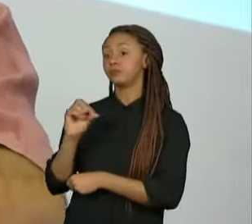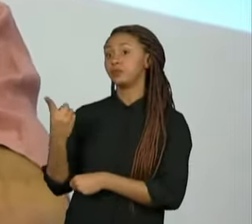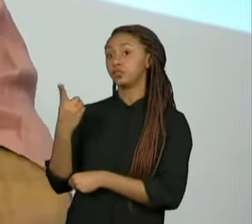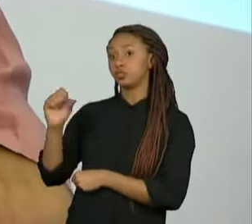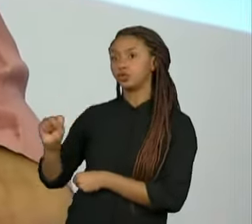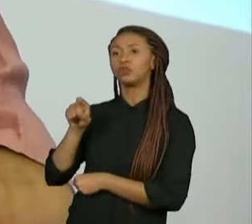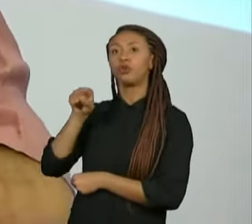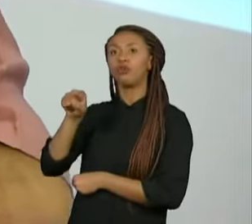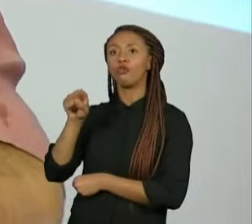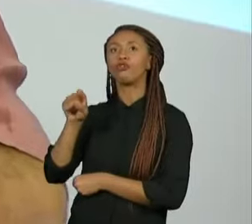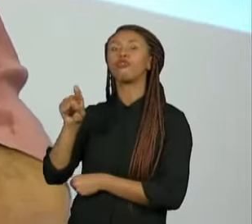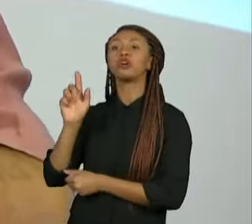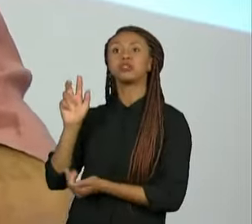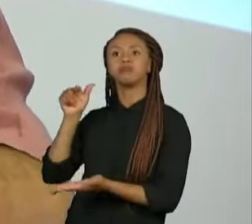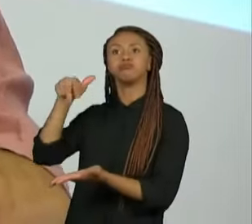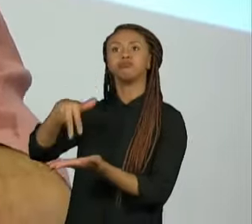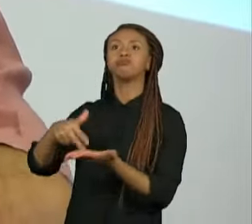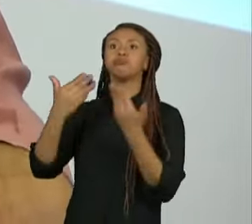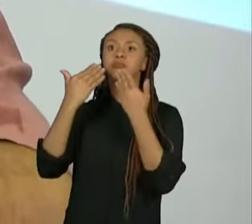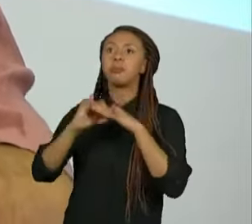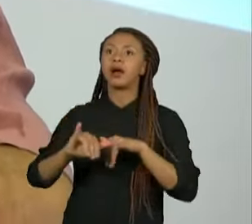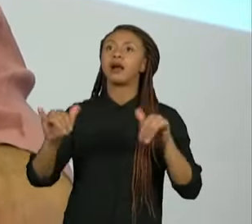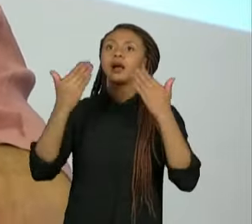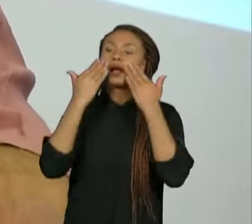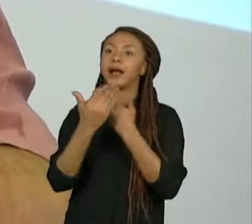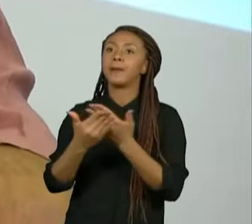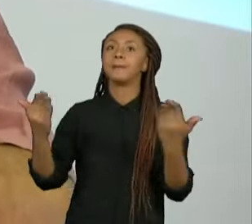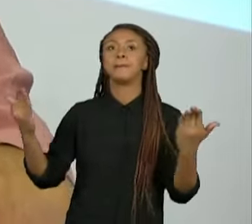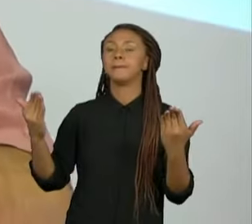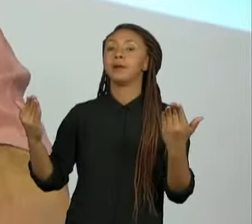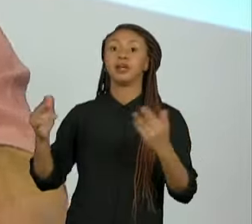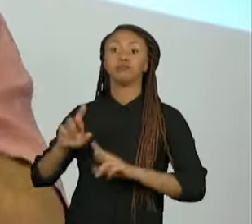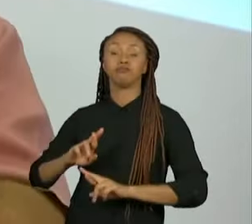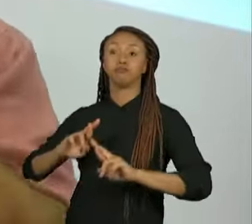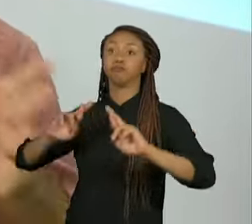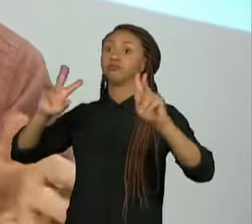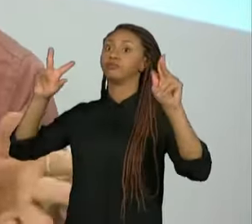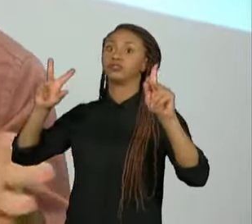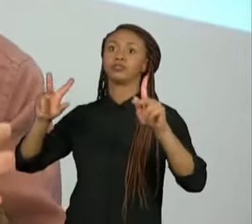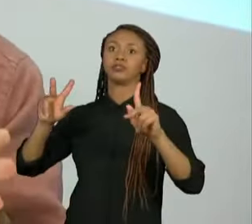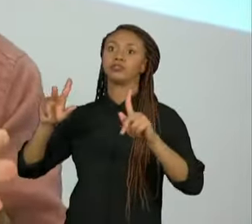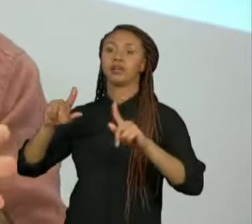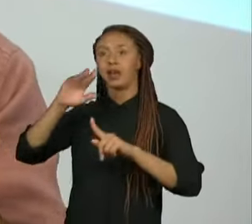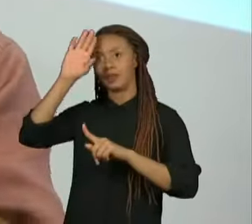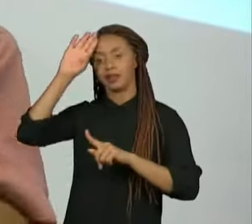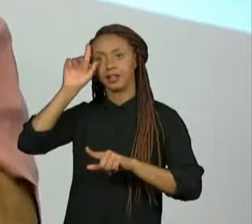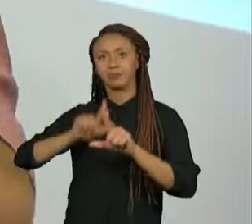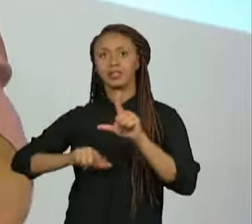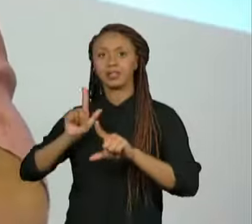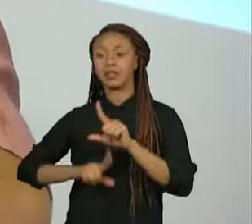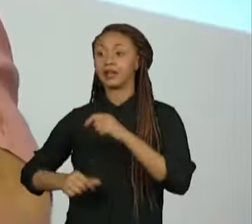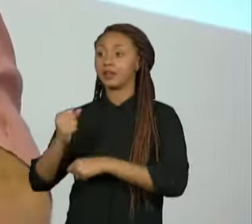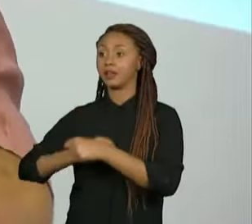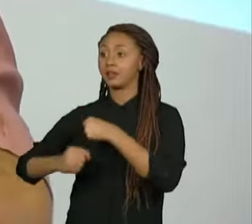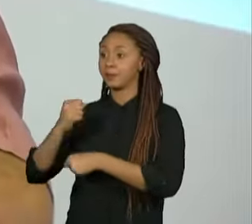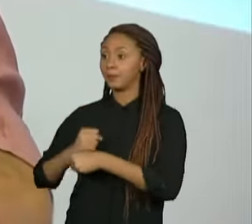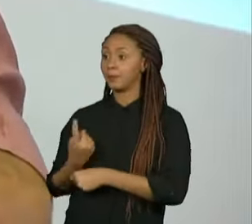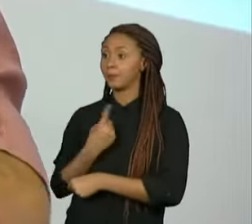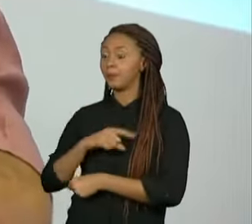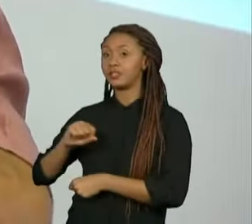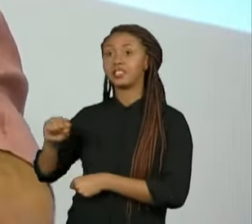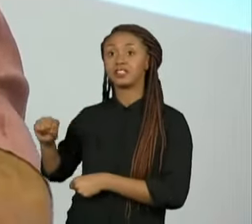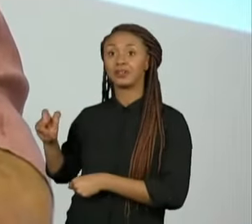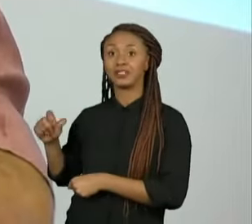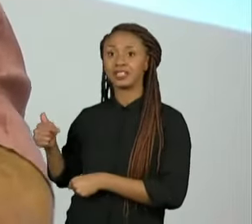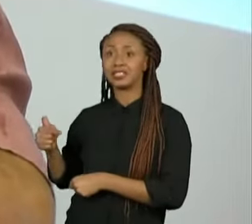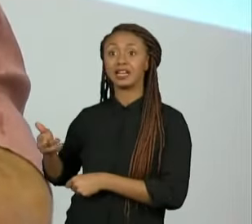protagonista de uma campanha jamais vista na história da Academia Brasileira de Letras. Uma instituição fundada em 1897, que até então não tinha